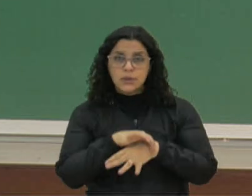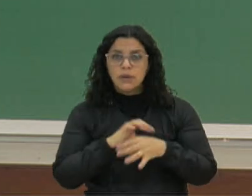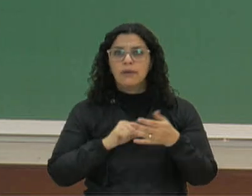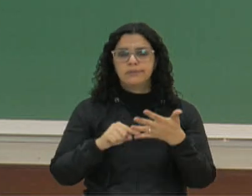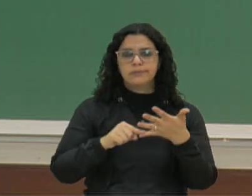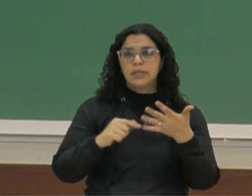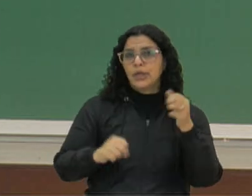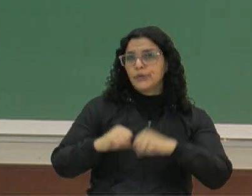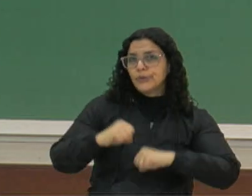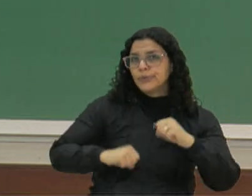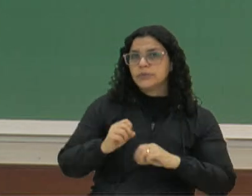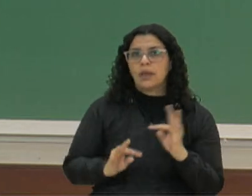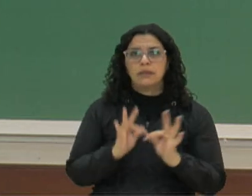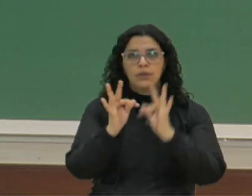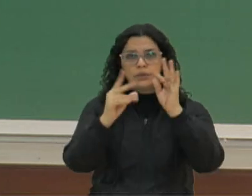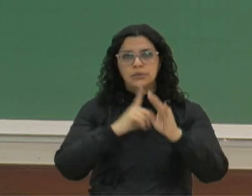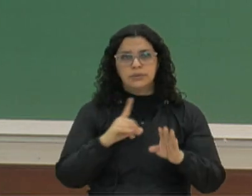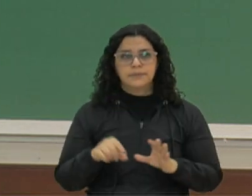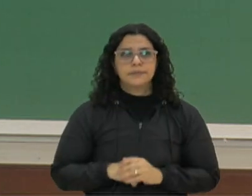desenvolvem tecnologia.